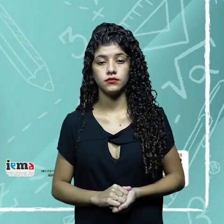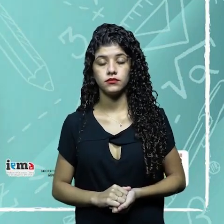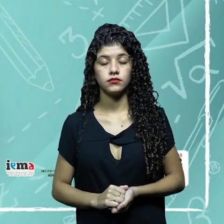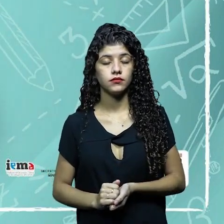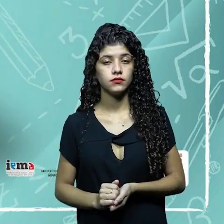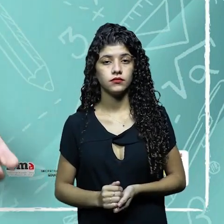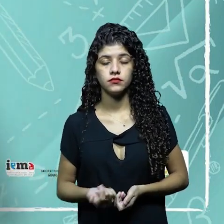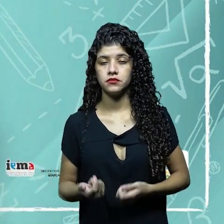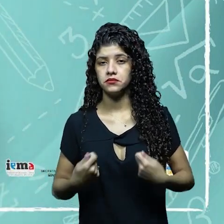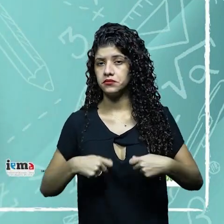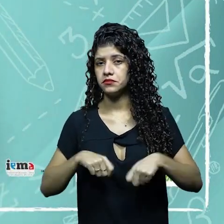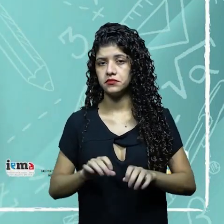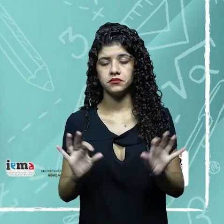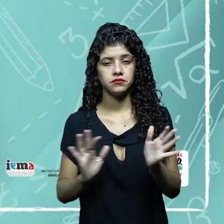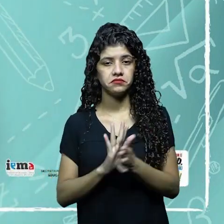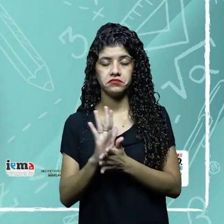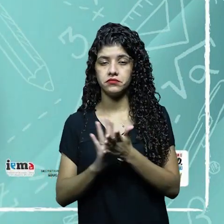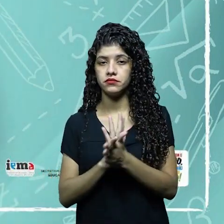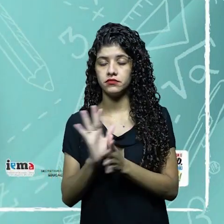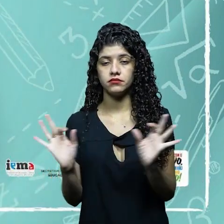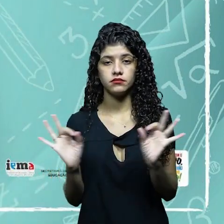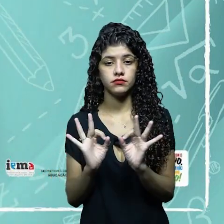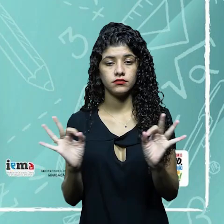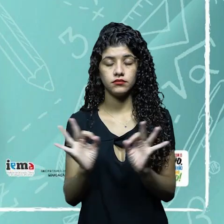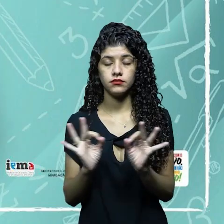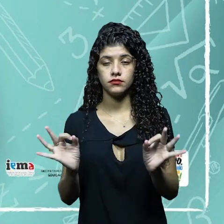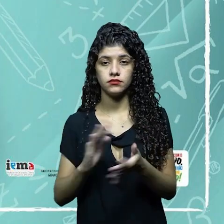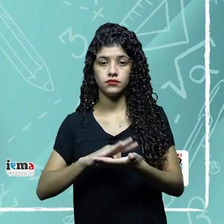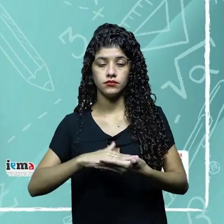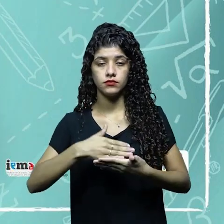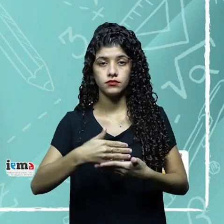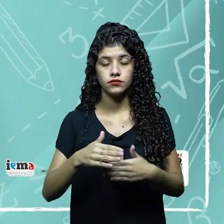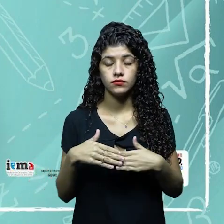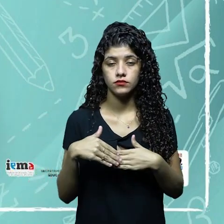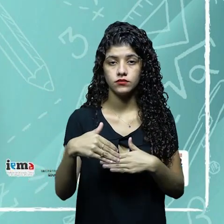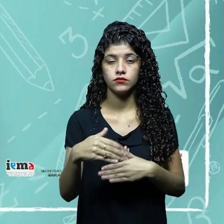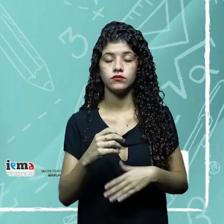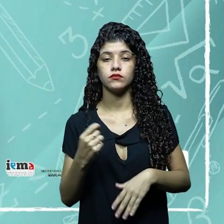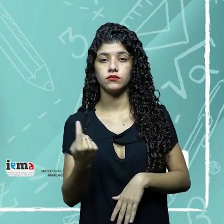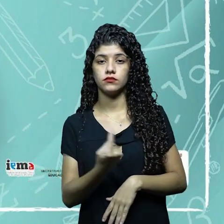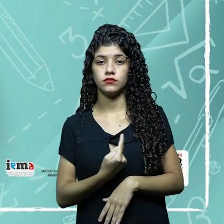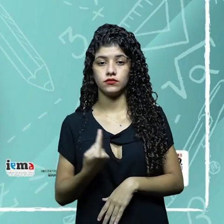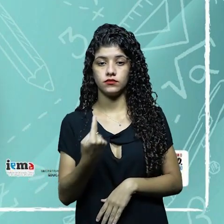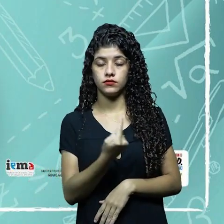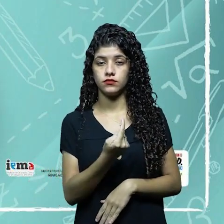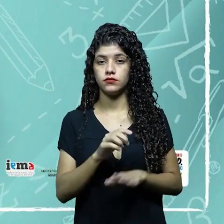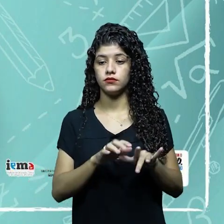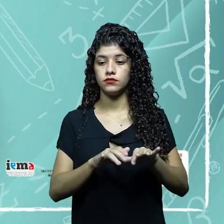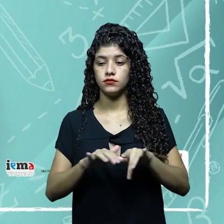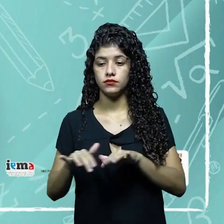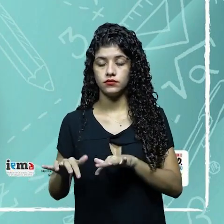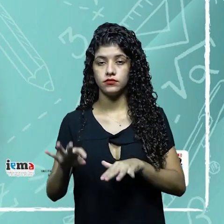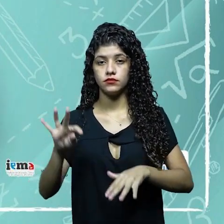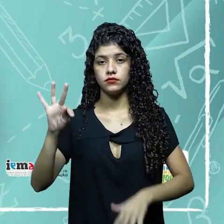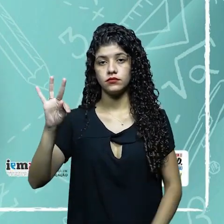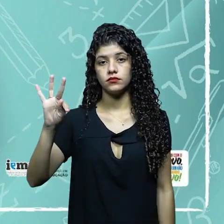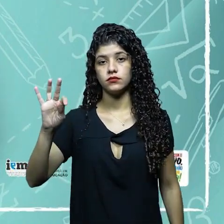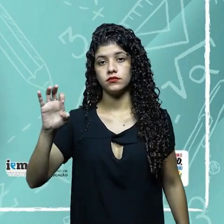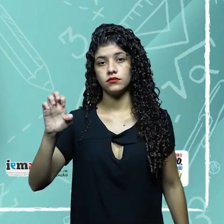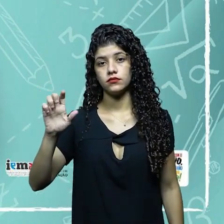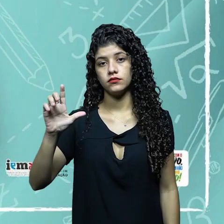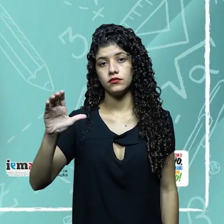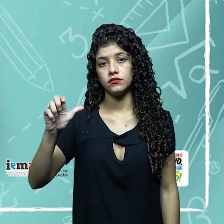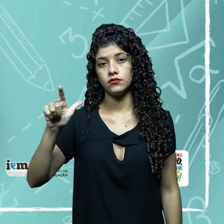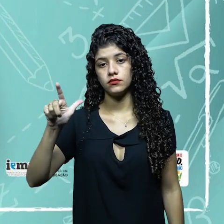lugar, acionar outro comando. Não, eu dou continuidade tudo ali pelo teclado, tá? Então, só vou especificando